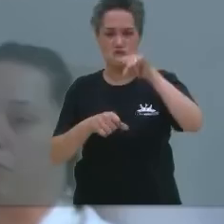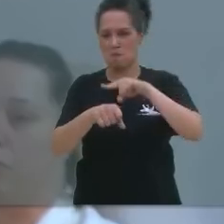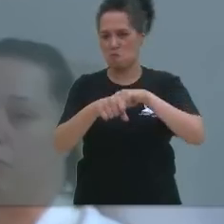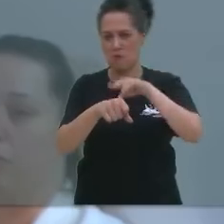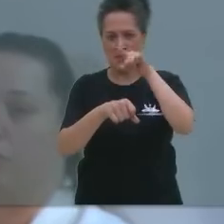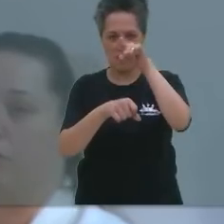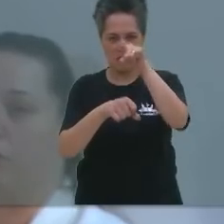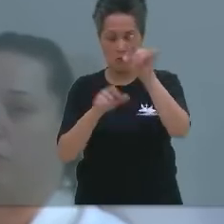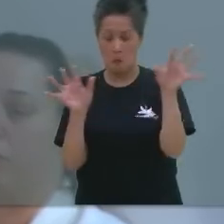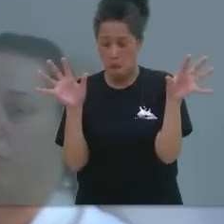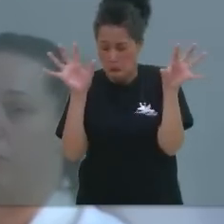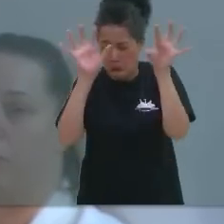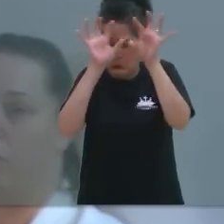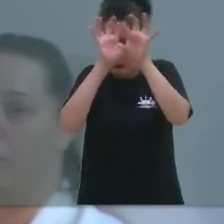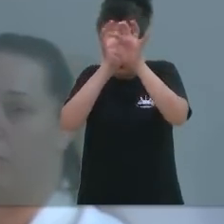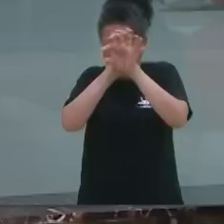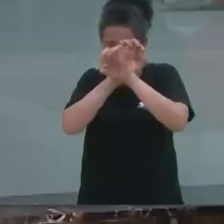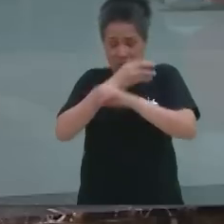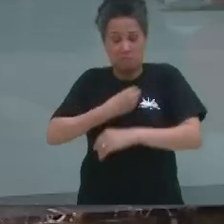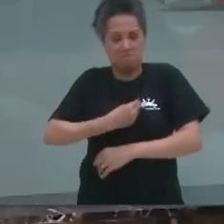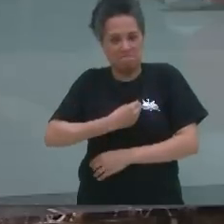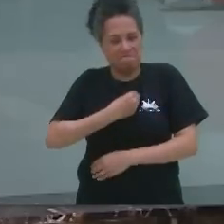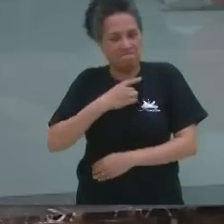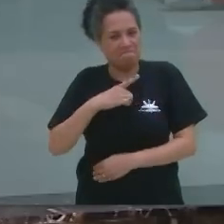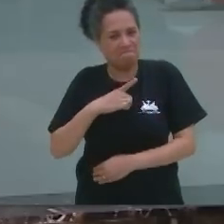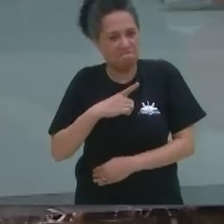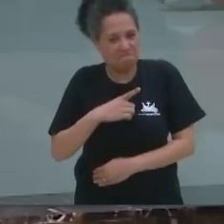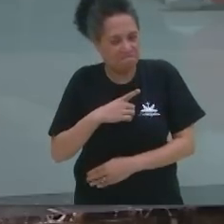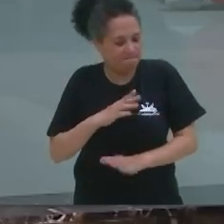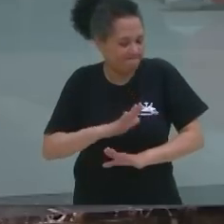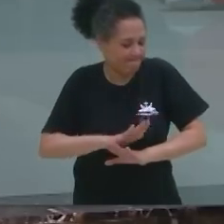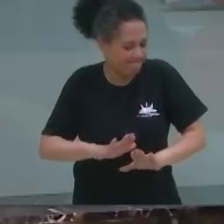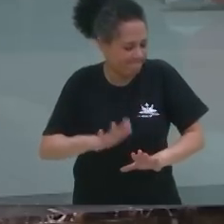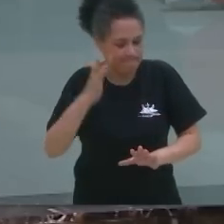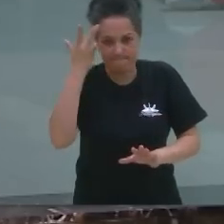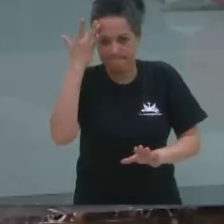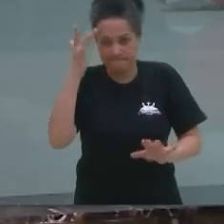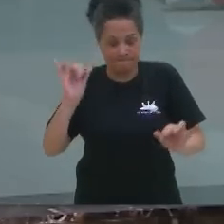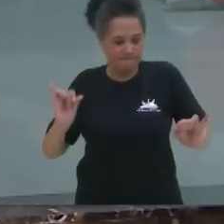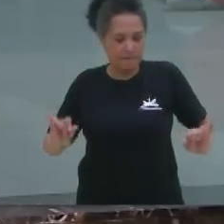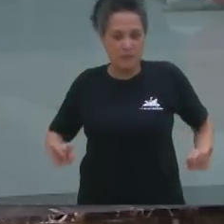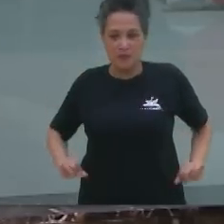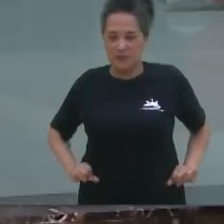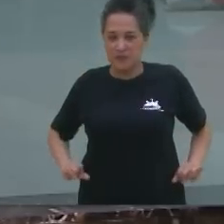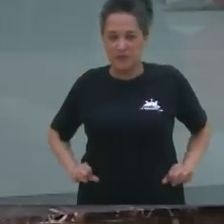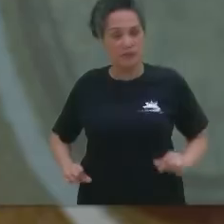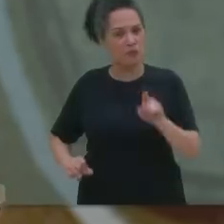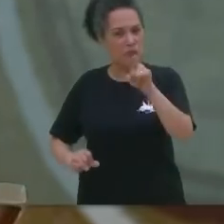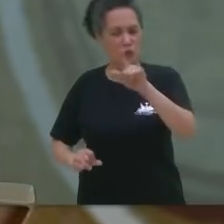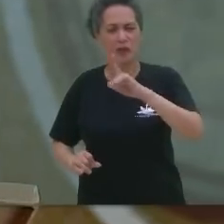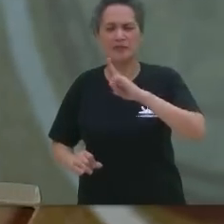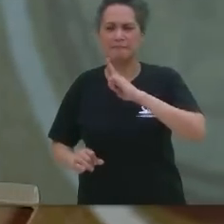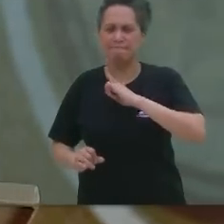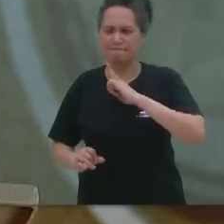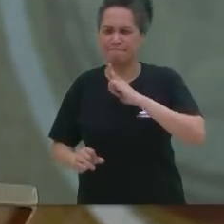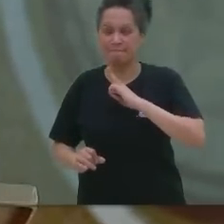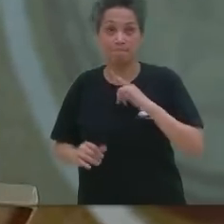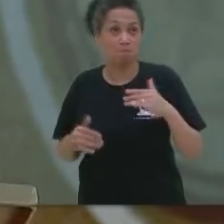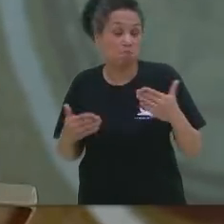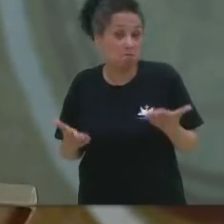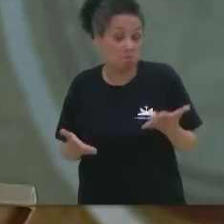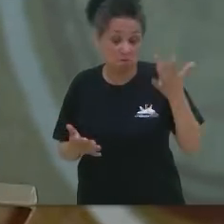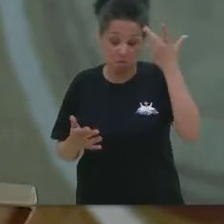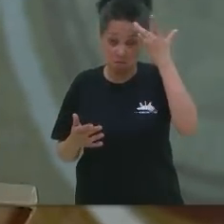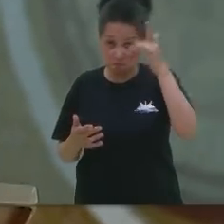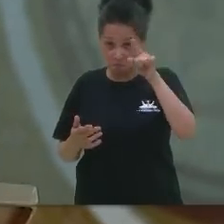vivendo, eu não sei que sofrimento você está passando, eu não sei quão pouca luz você